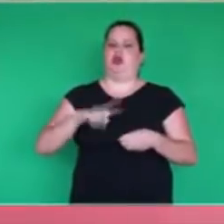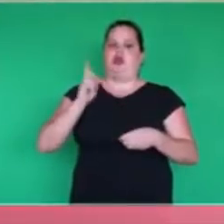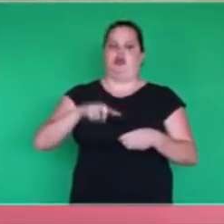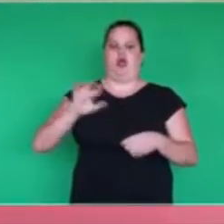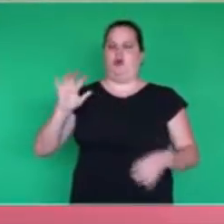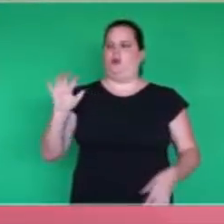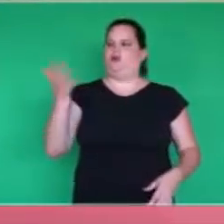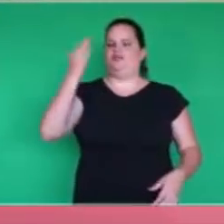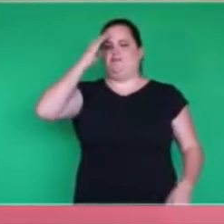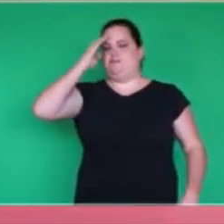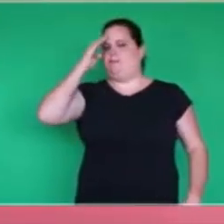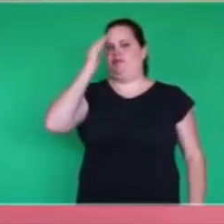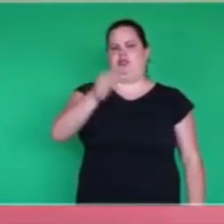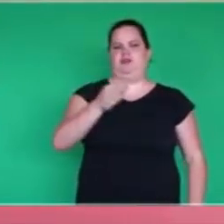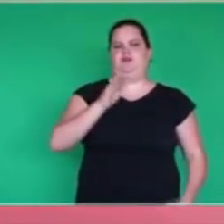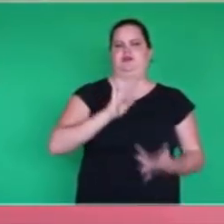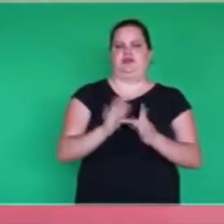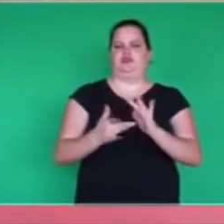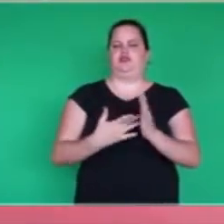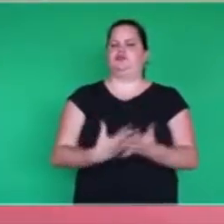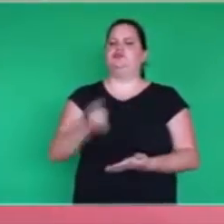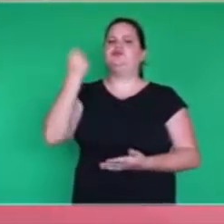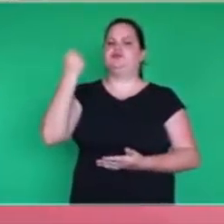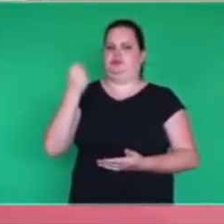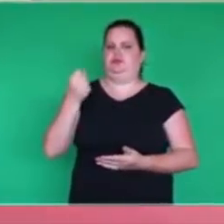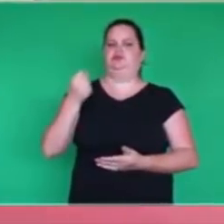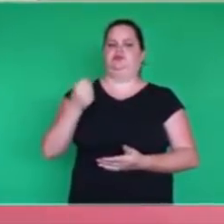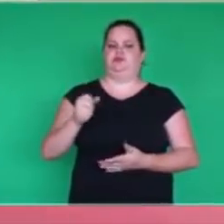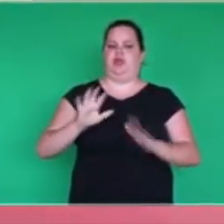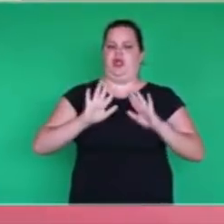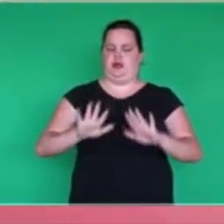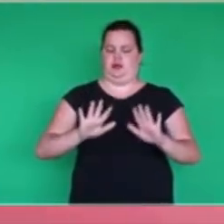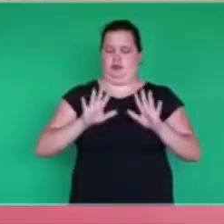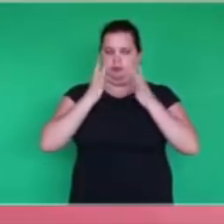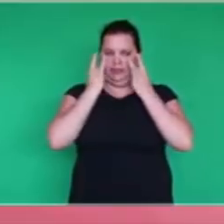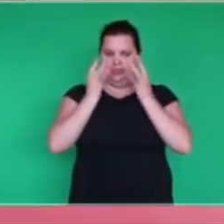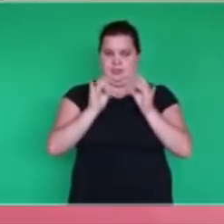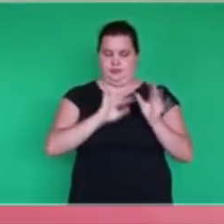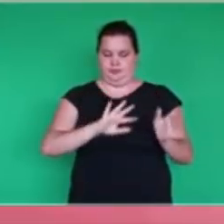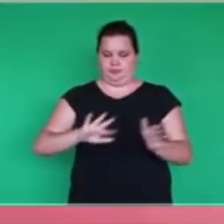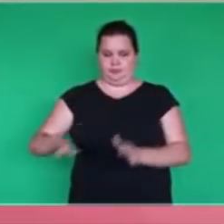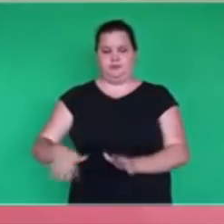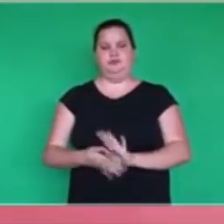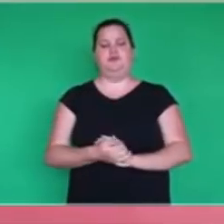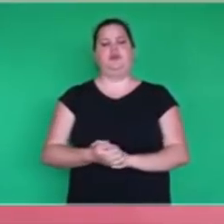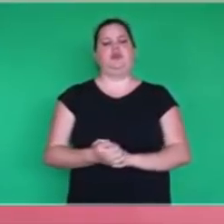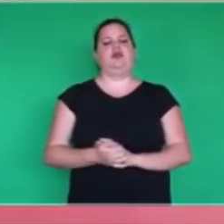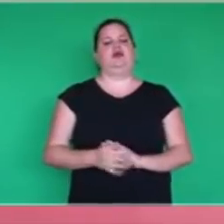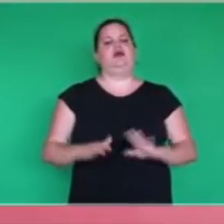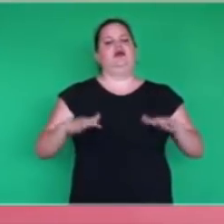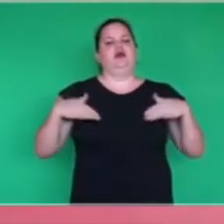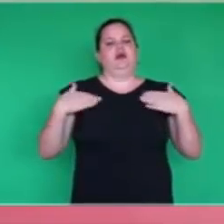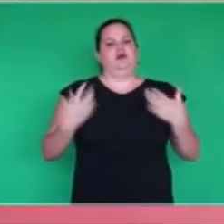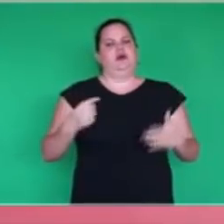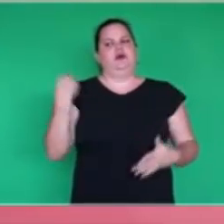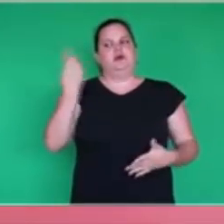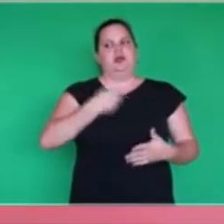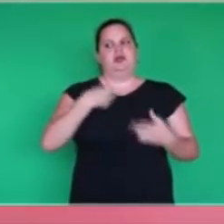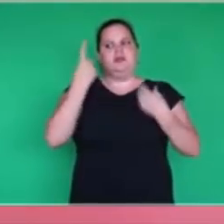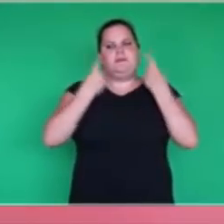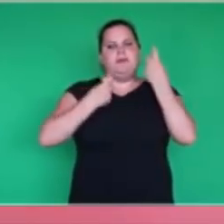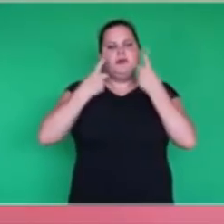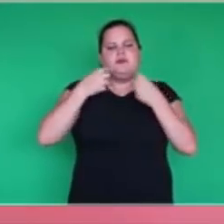que aí está para ocorrer. Então vamos aqui agora. Qual a nossa preocupação